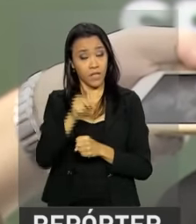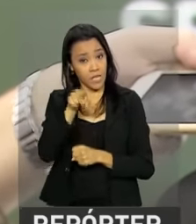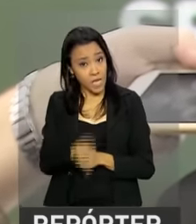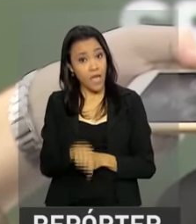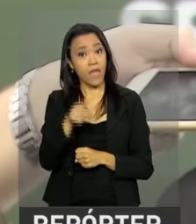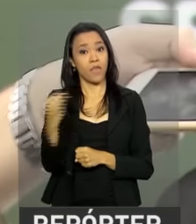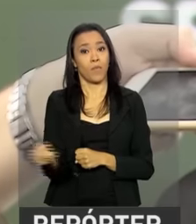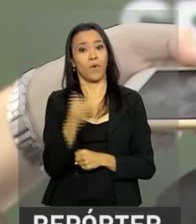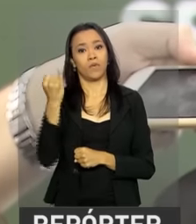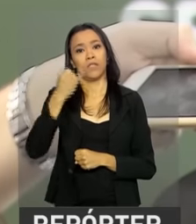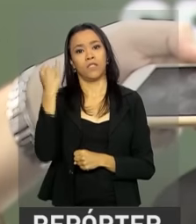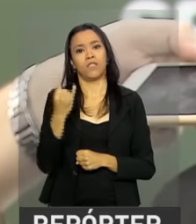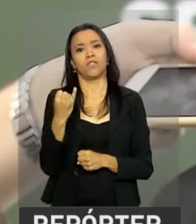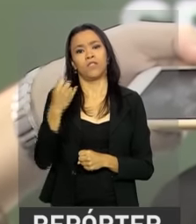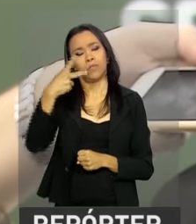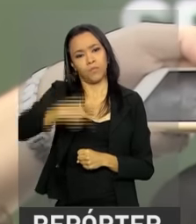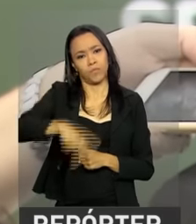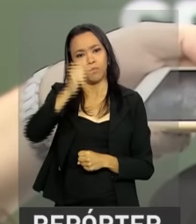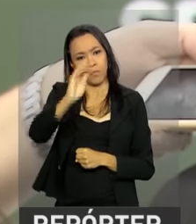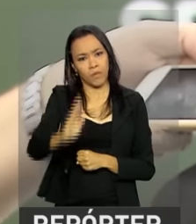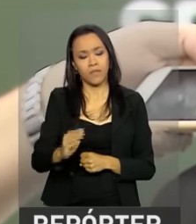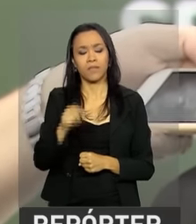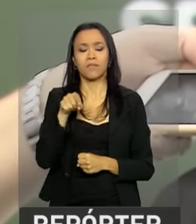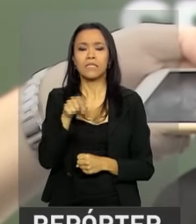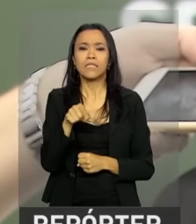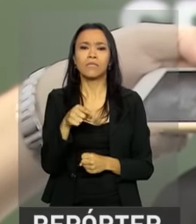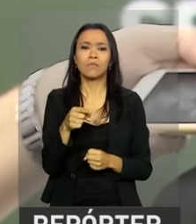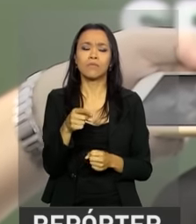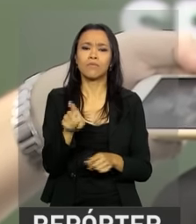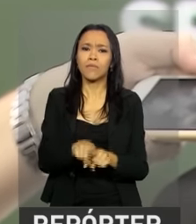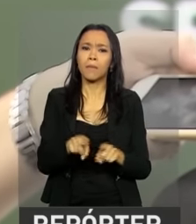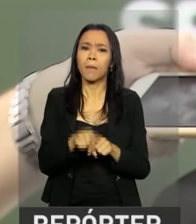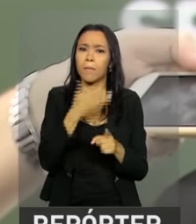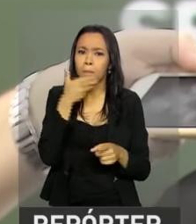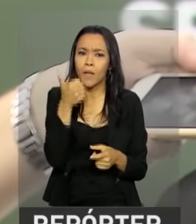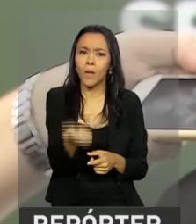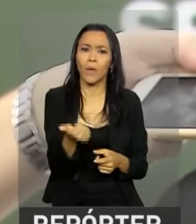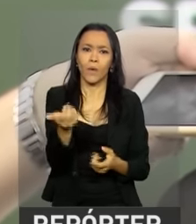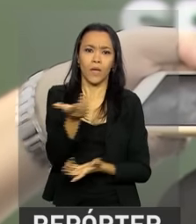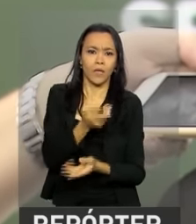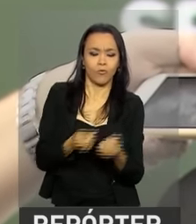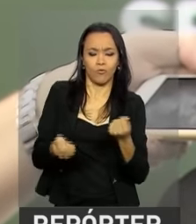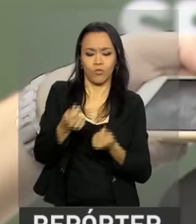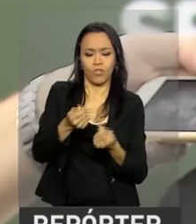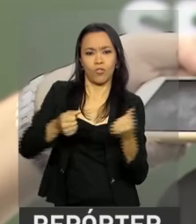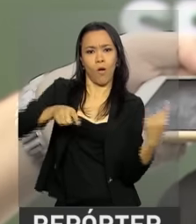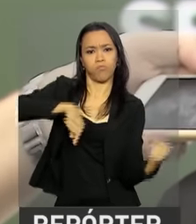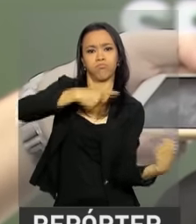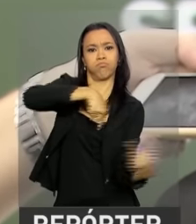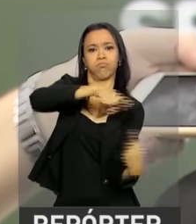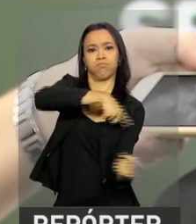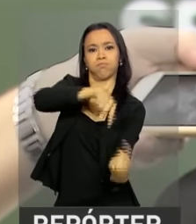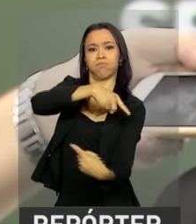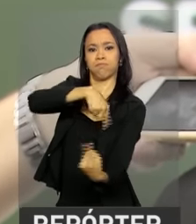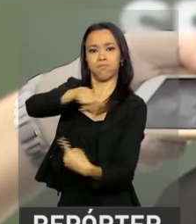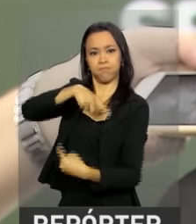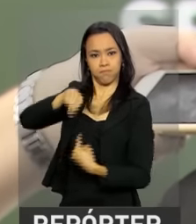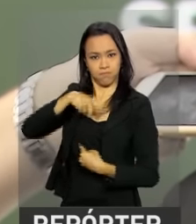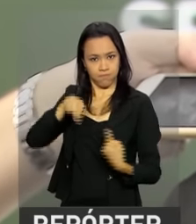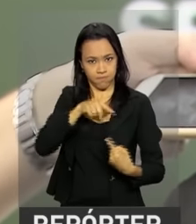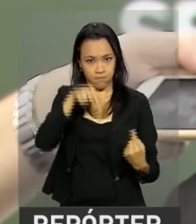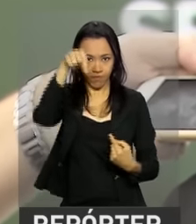contas externas do Brasil ele gera divisa e melhora a saúde financeira da do Balança de